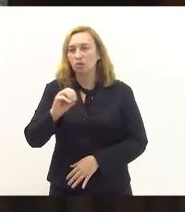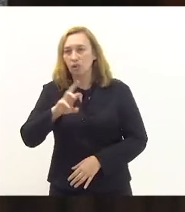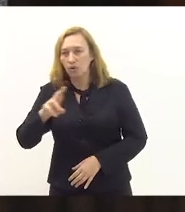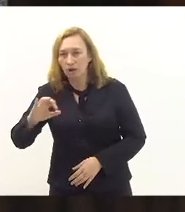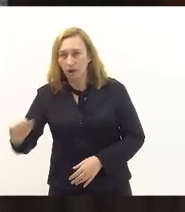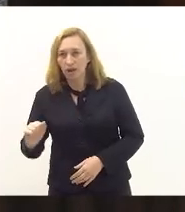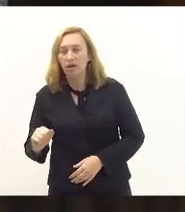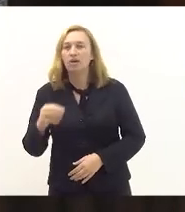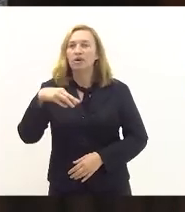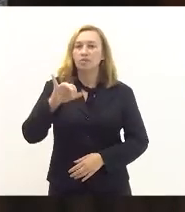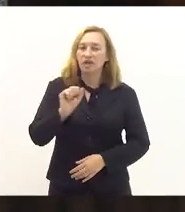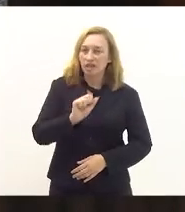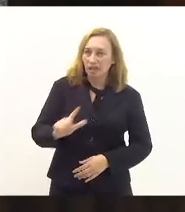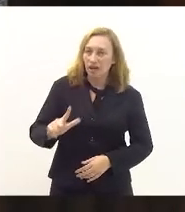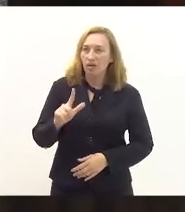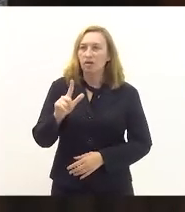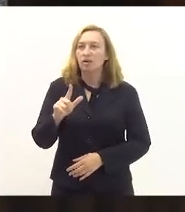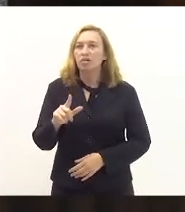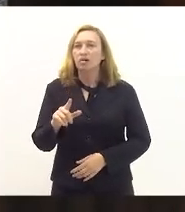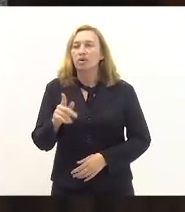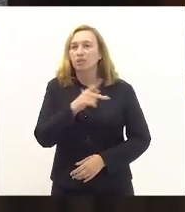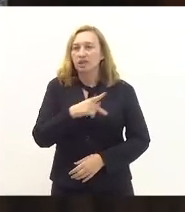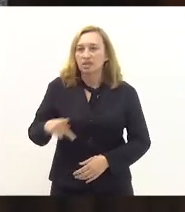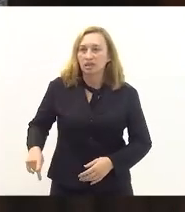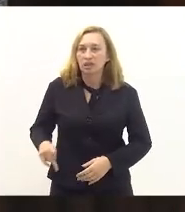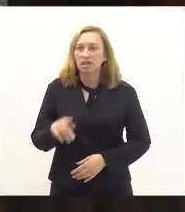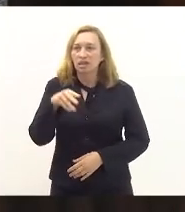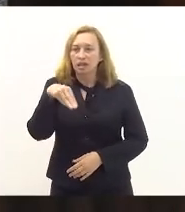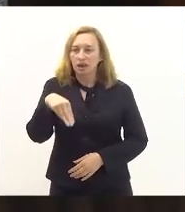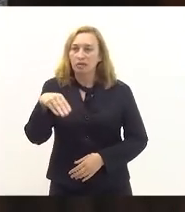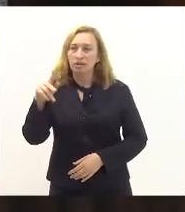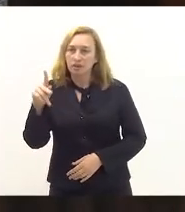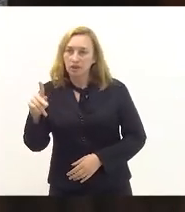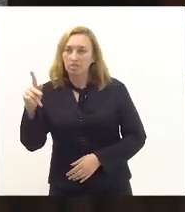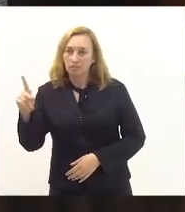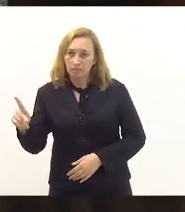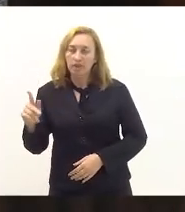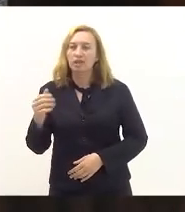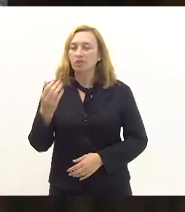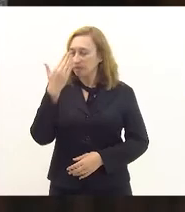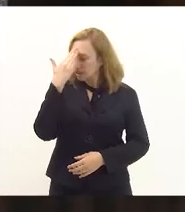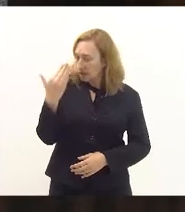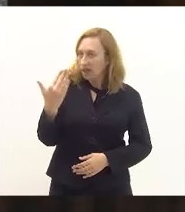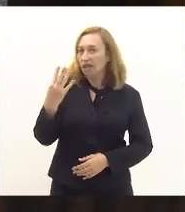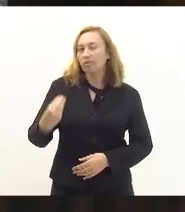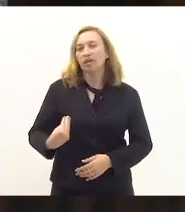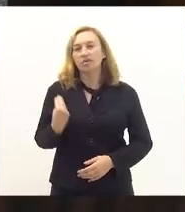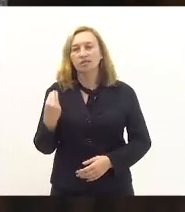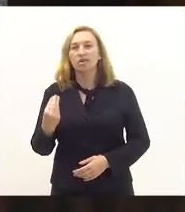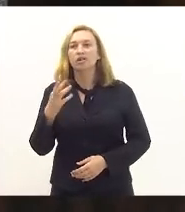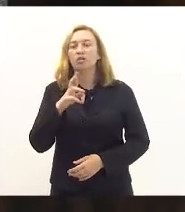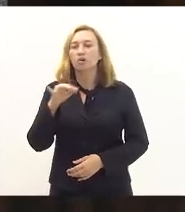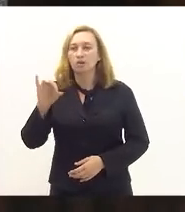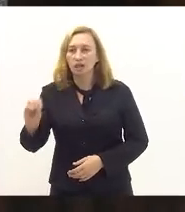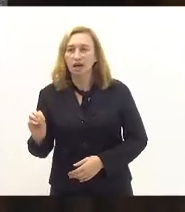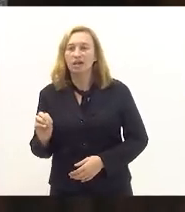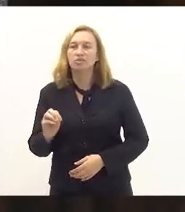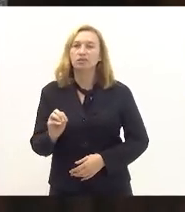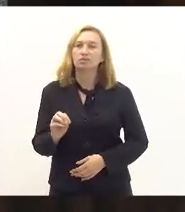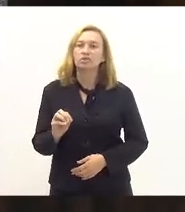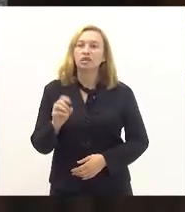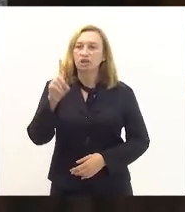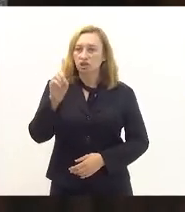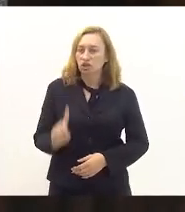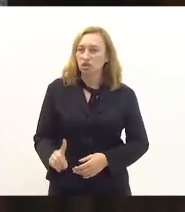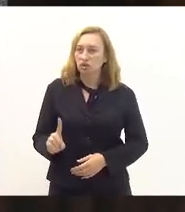Miguel Henrique, presidente da Juventude do MDB, muito obrigada ao MDB pela presença. Ronaldo Carvalhosa, diretor